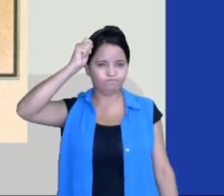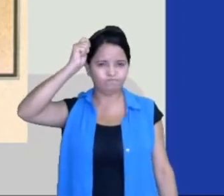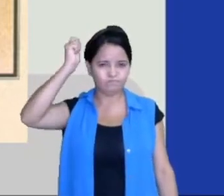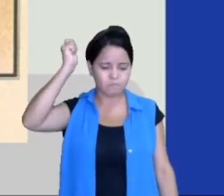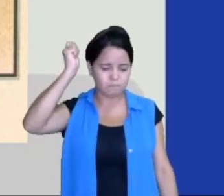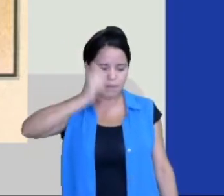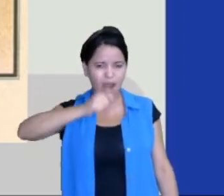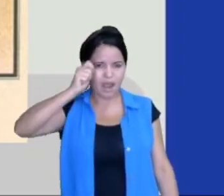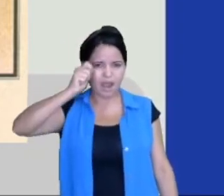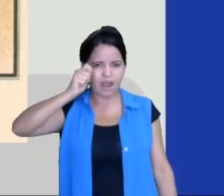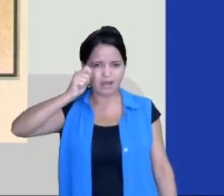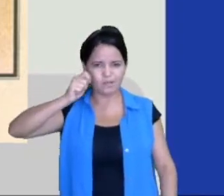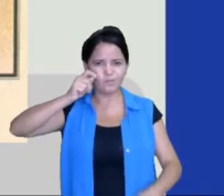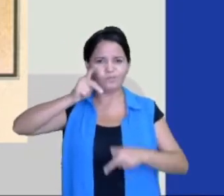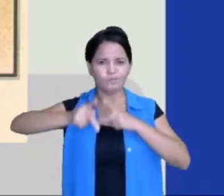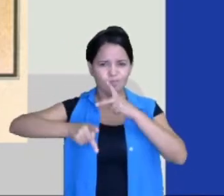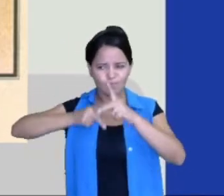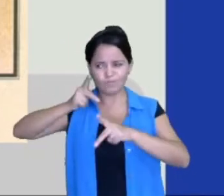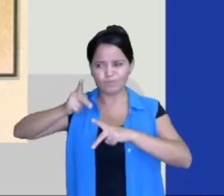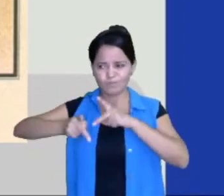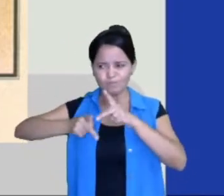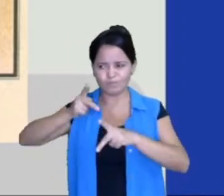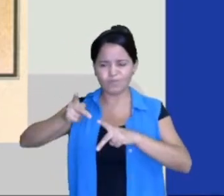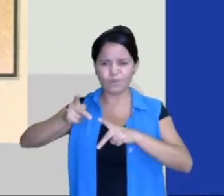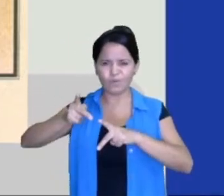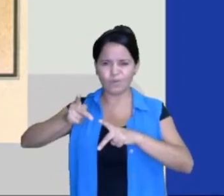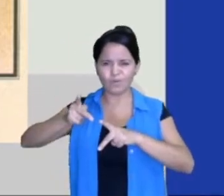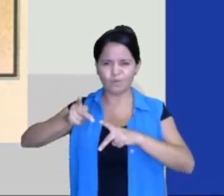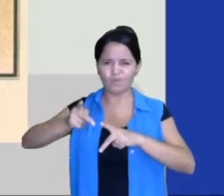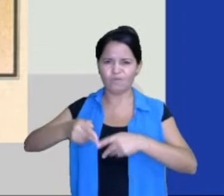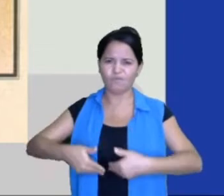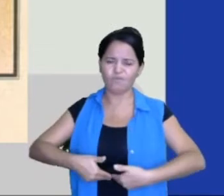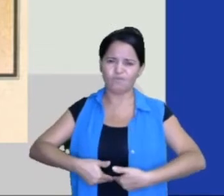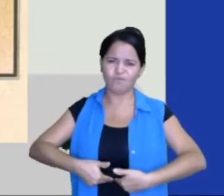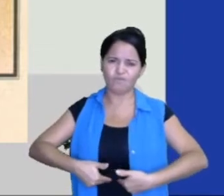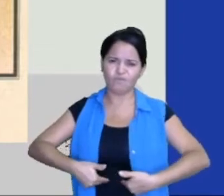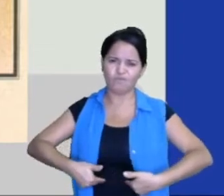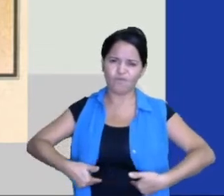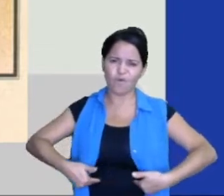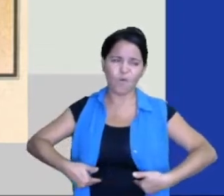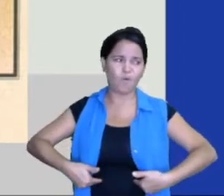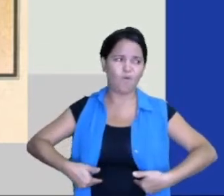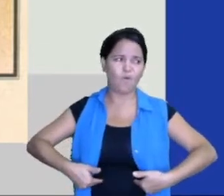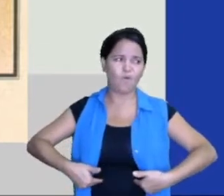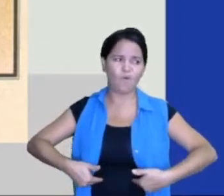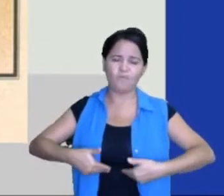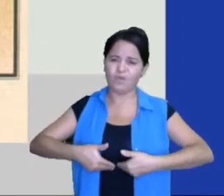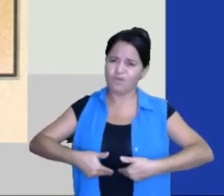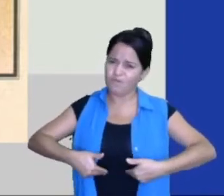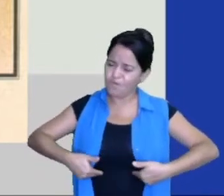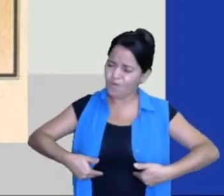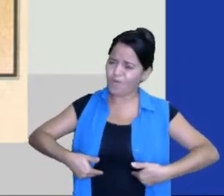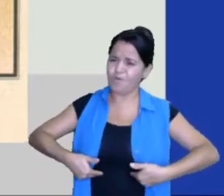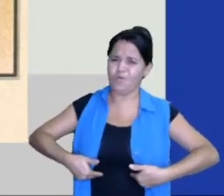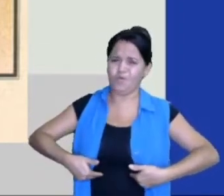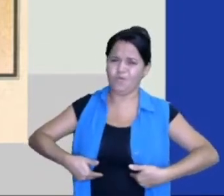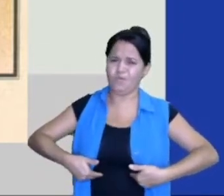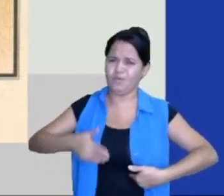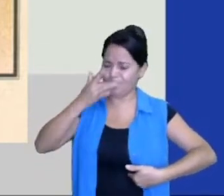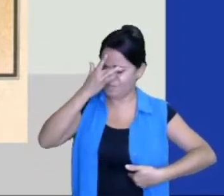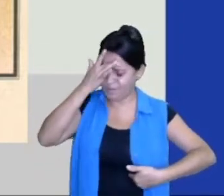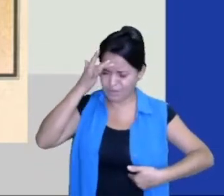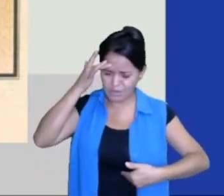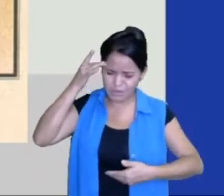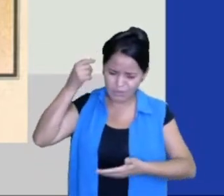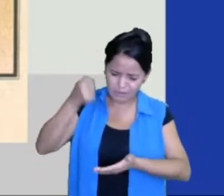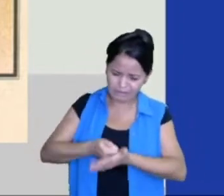faminto, né, e alguns mortos ali, estavam sendo obrigados a fazer os mandos